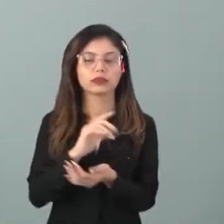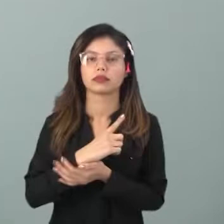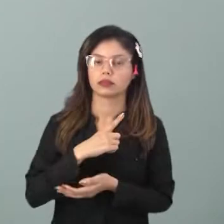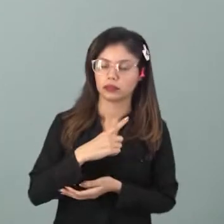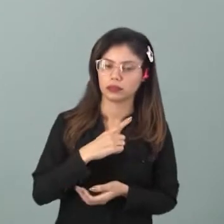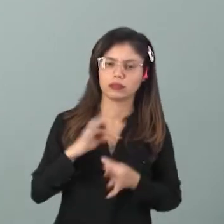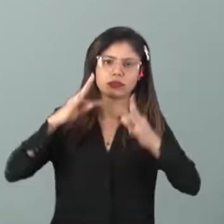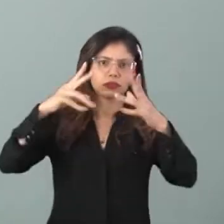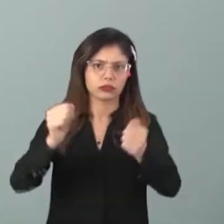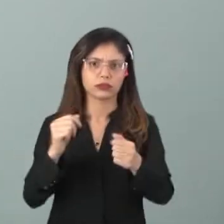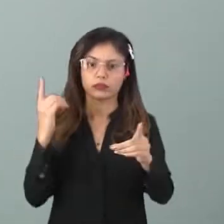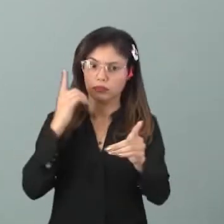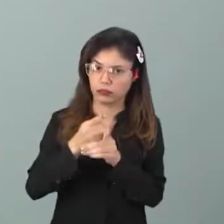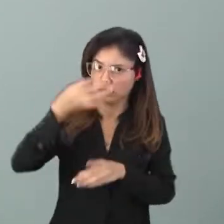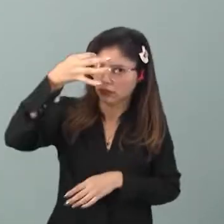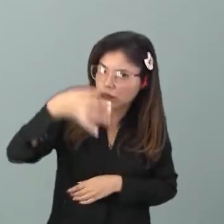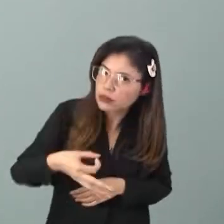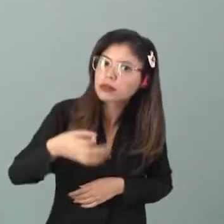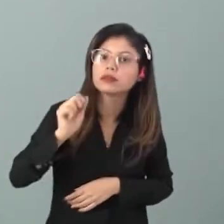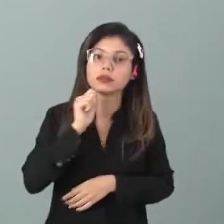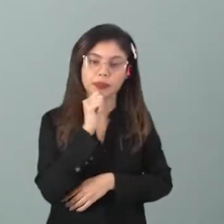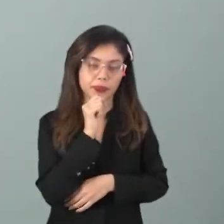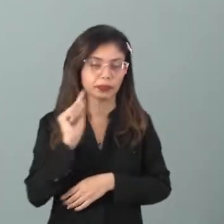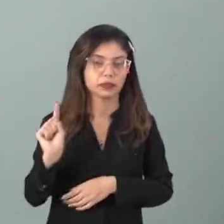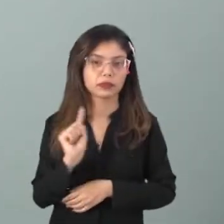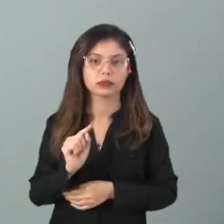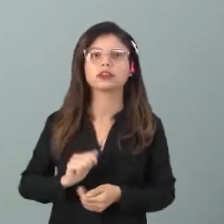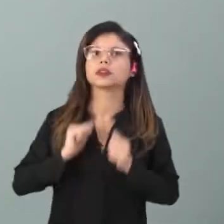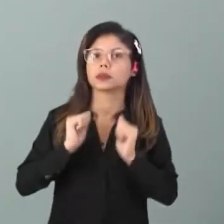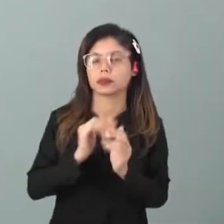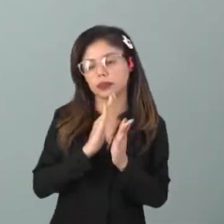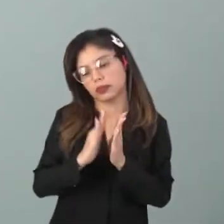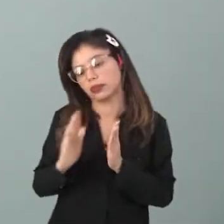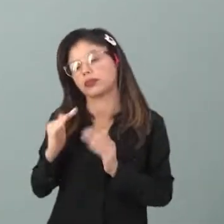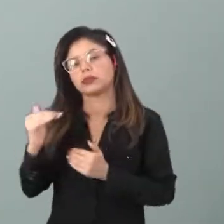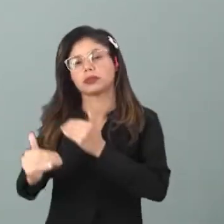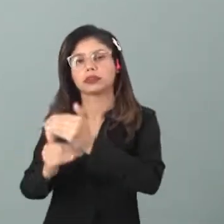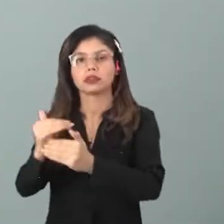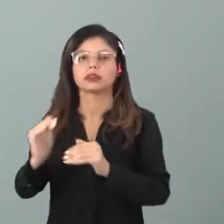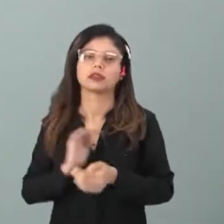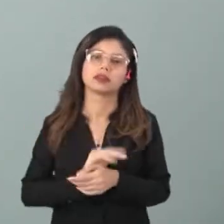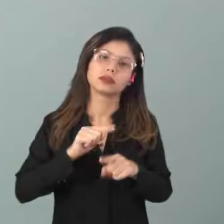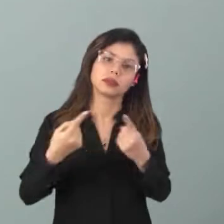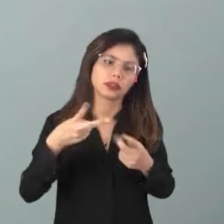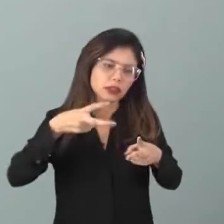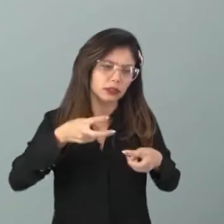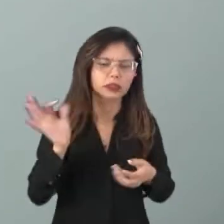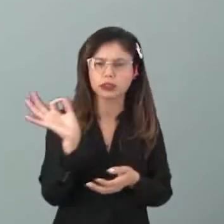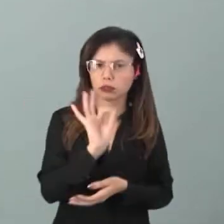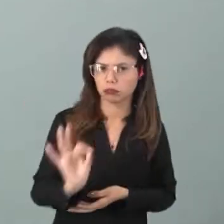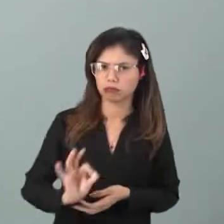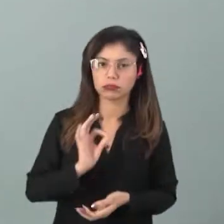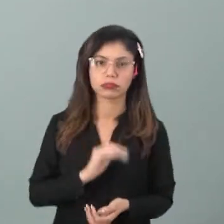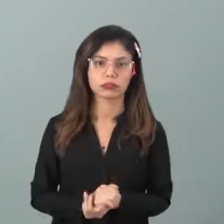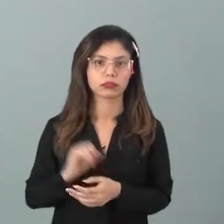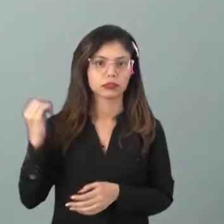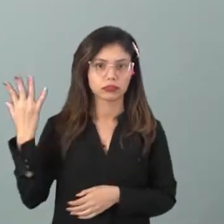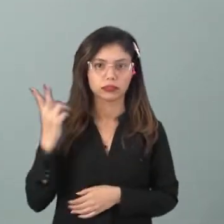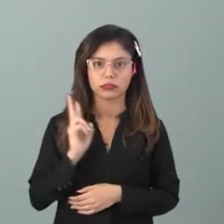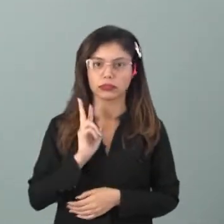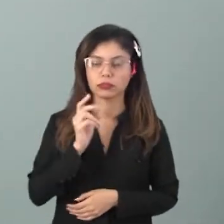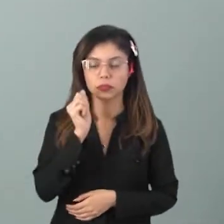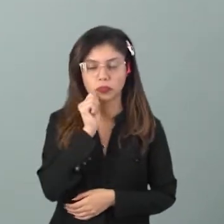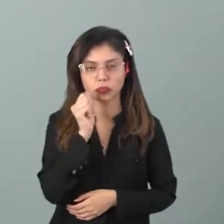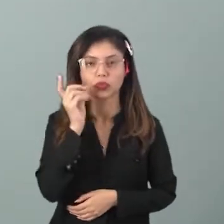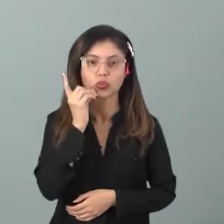não está totalmente definida, não está estabilizada. Ainda passa por alguns processos, por mais que a gente não perceba ele acontecendo diariamente,